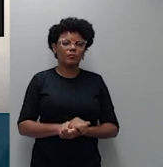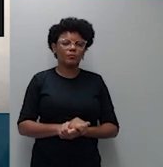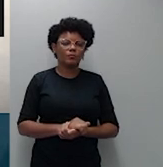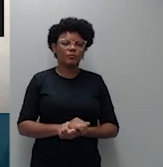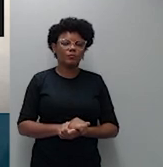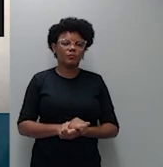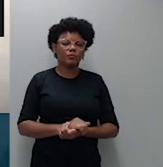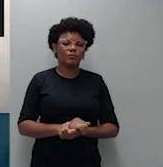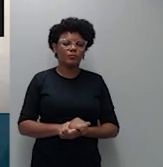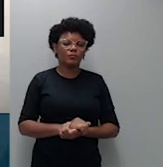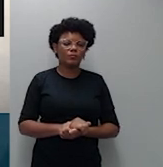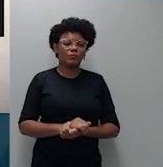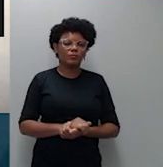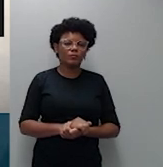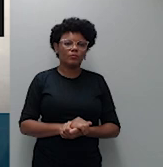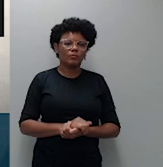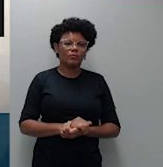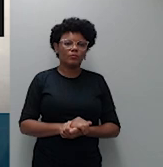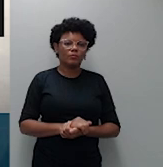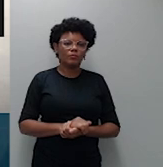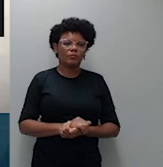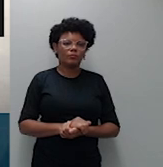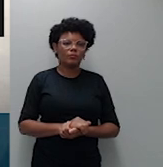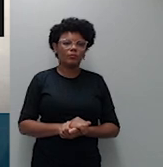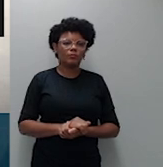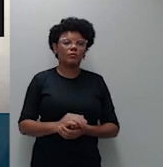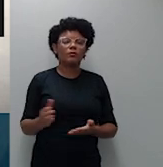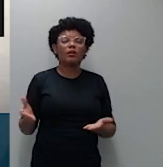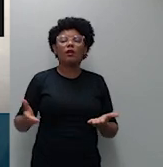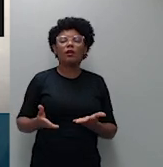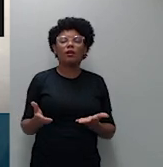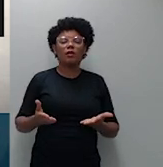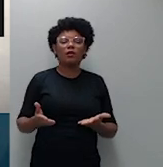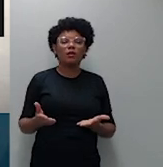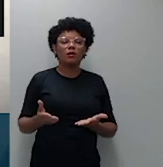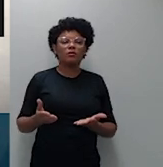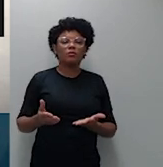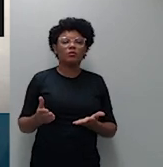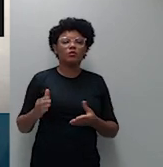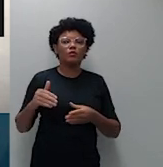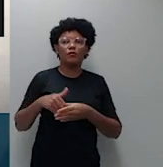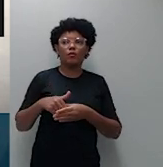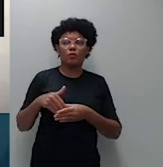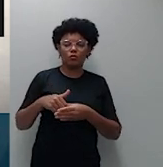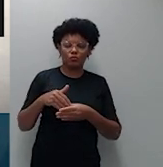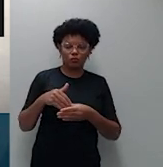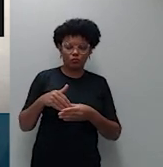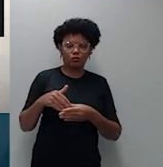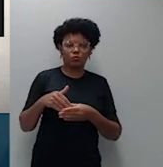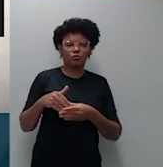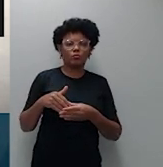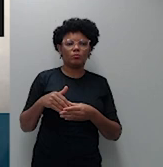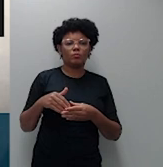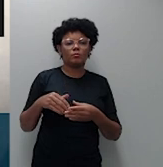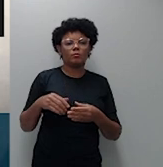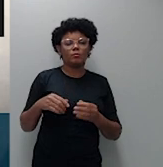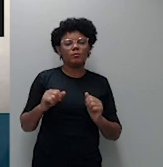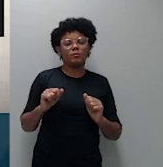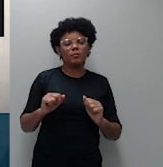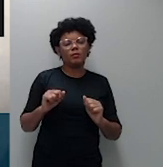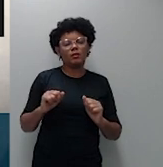tanta pressa eu vou chamar agora então os votos vista para que nós tentamos